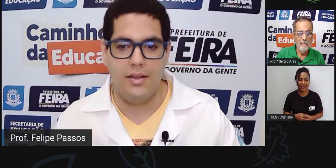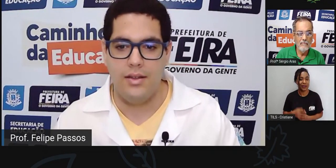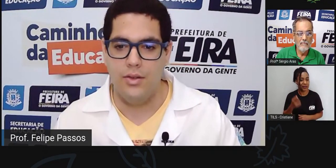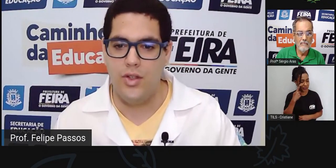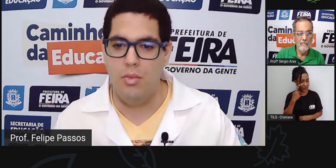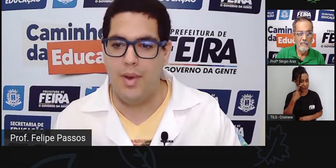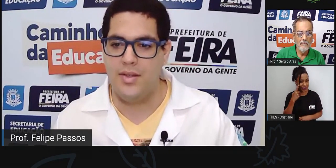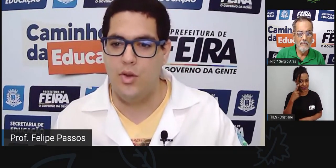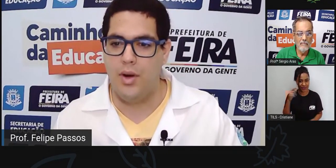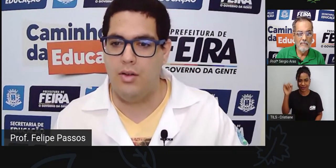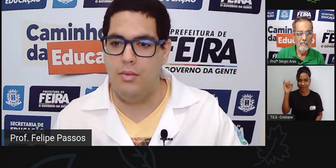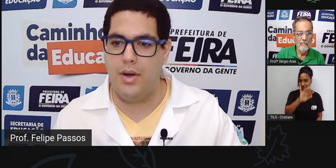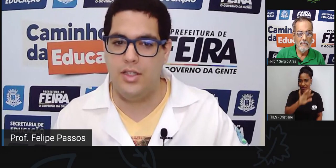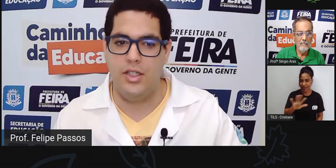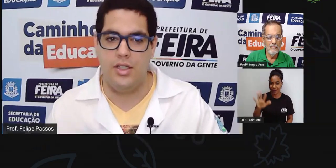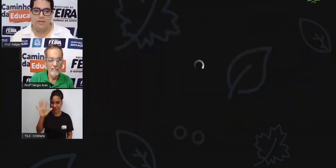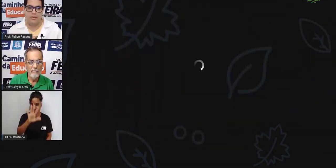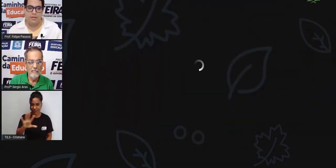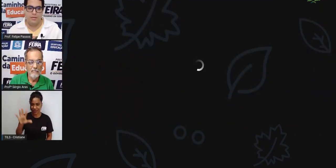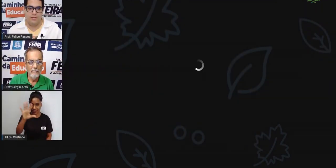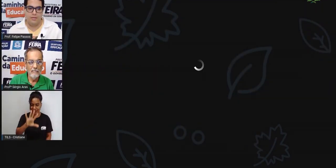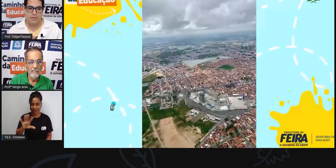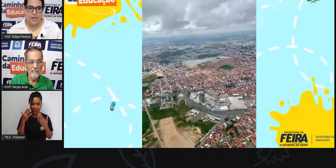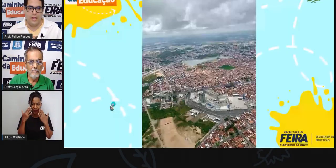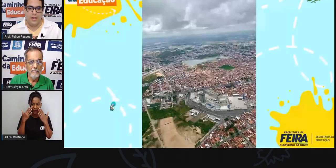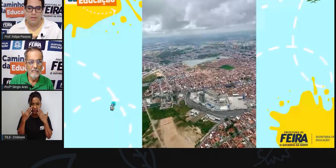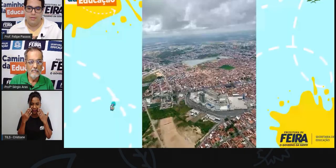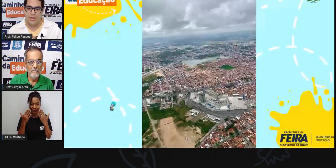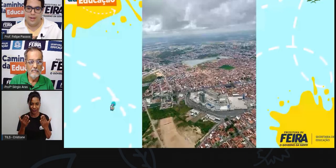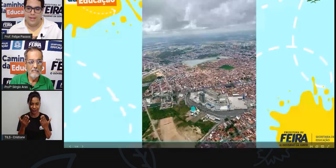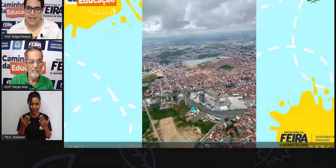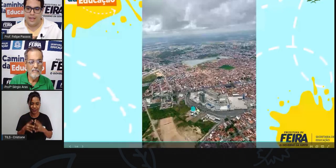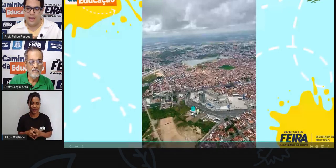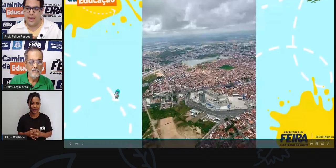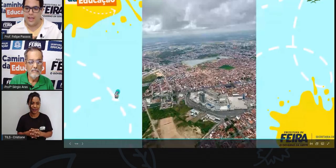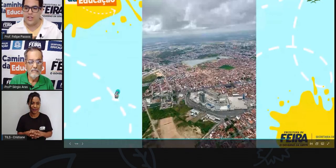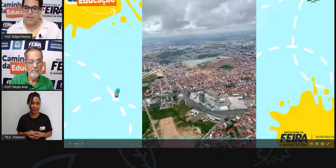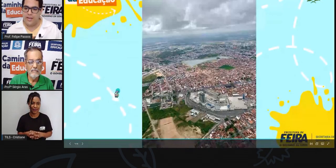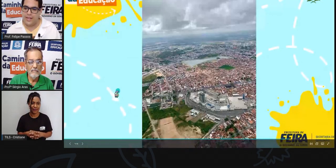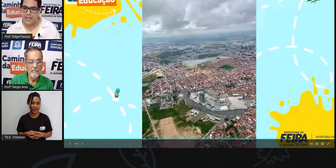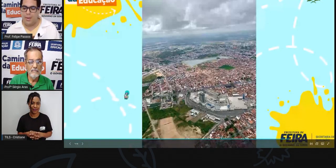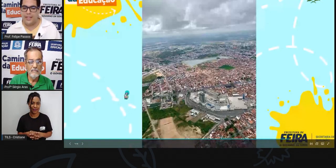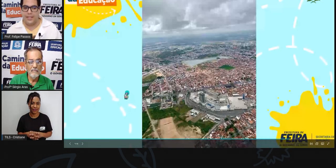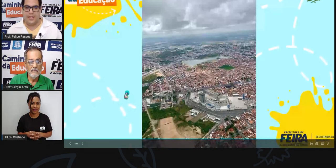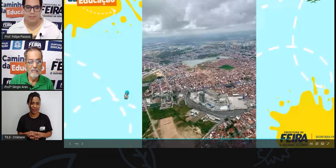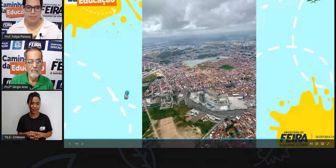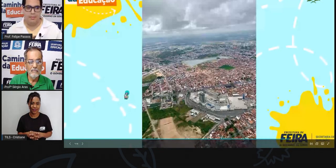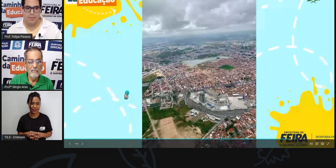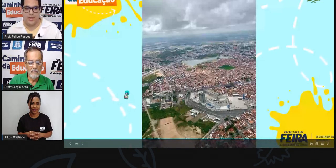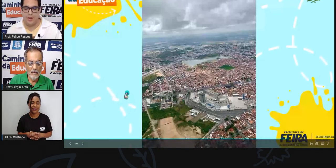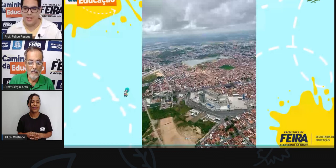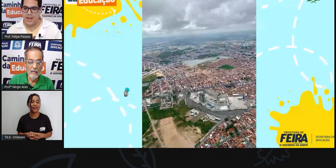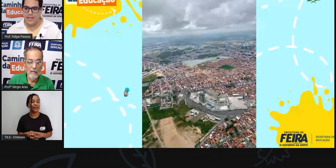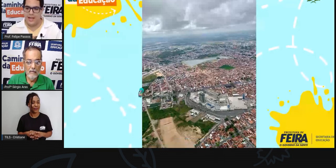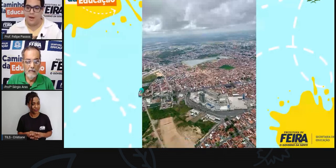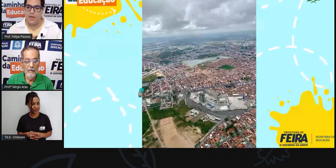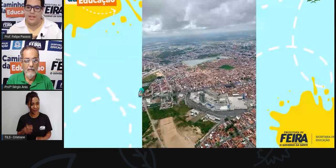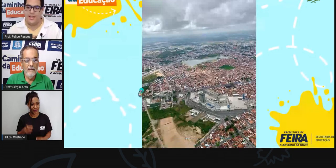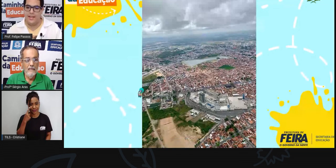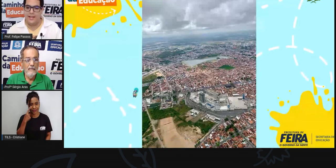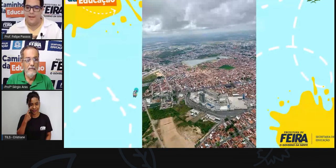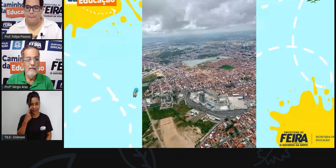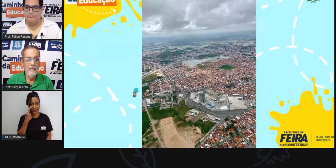que o senhor me passou para a gente visualizar né o a gente está vendo nessa imagem aí para o pessoal de casa